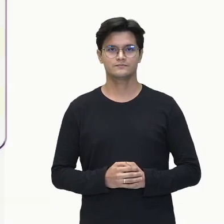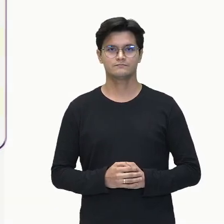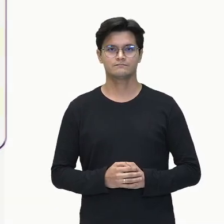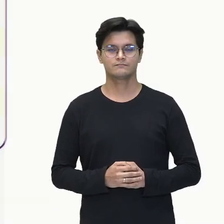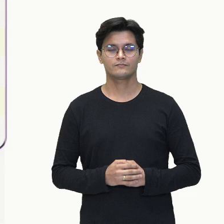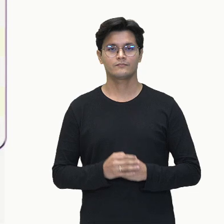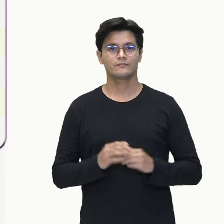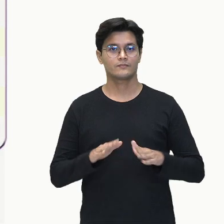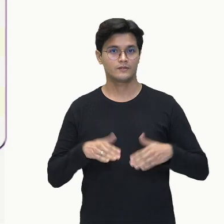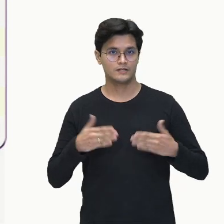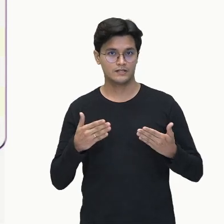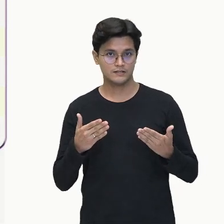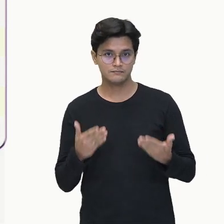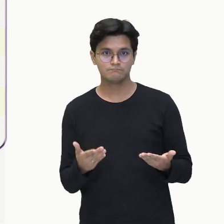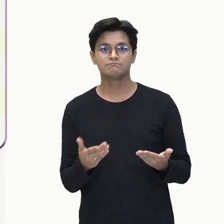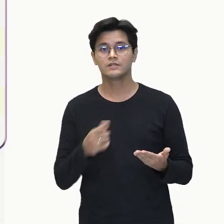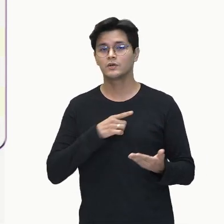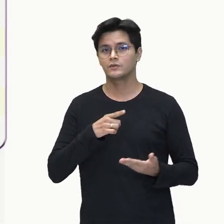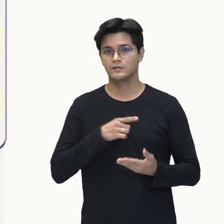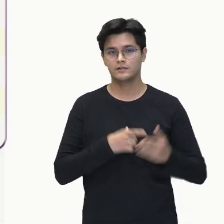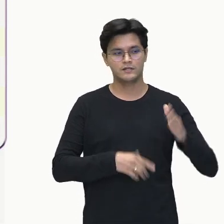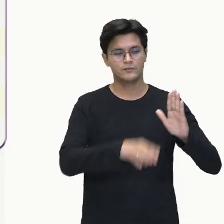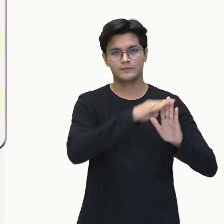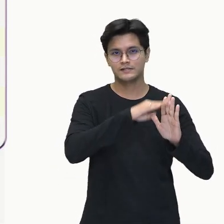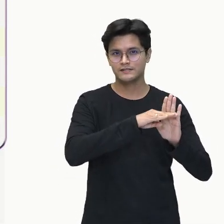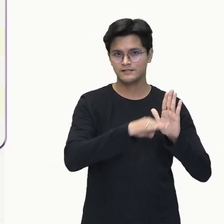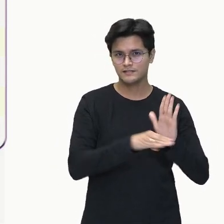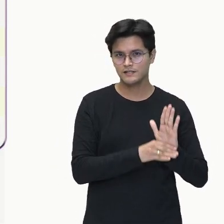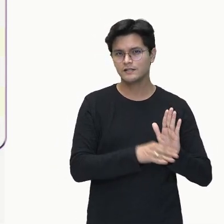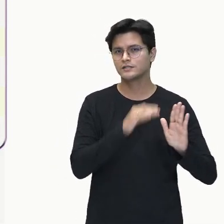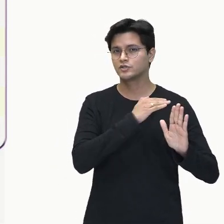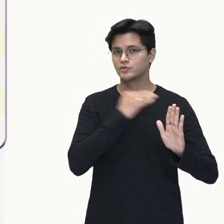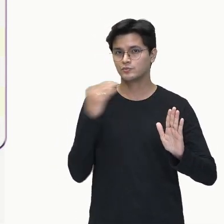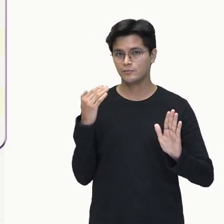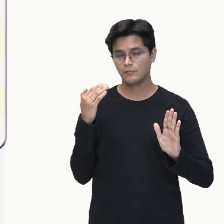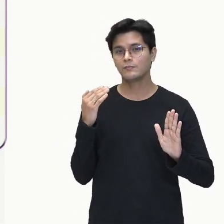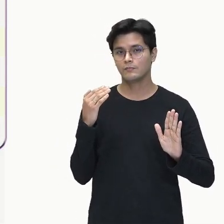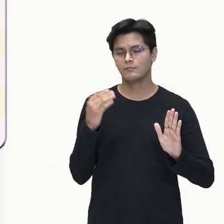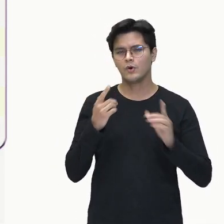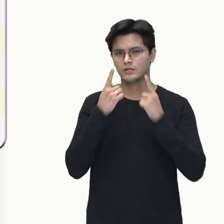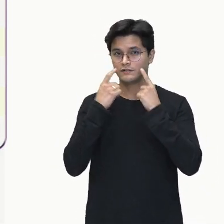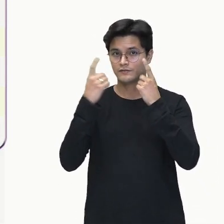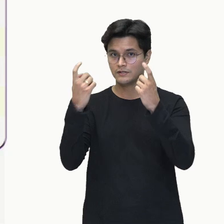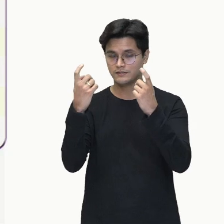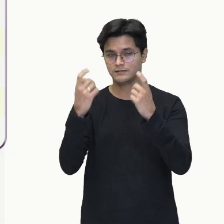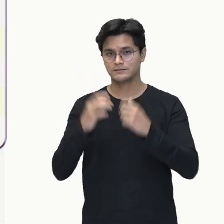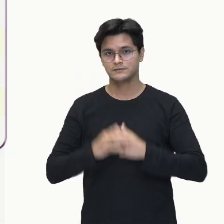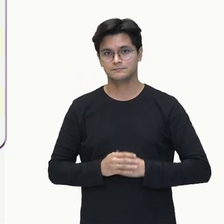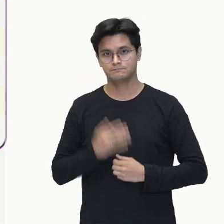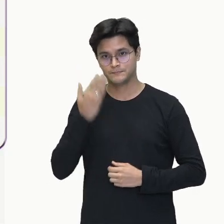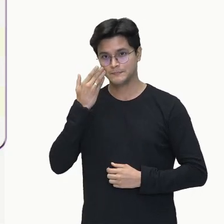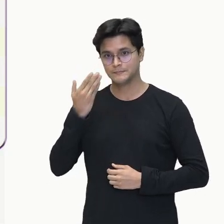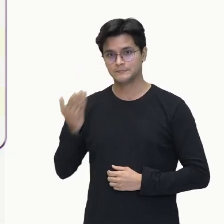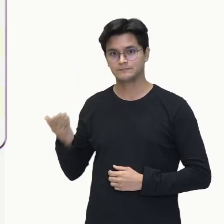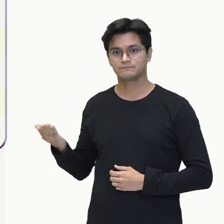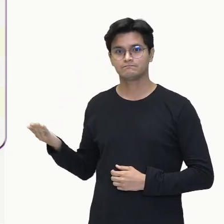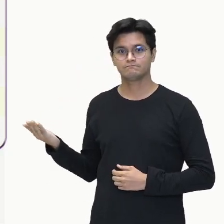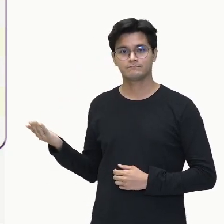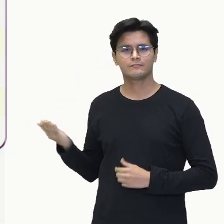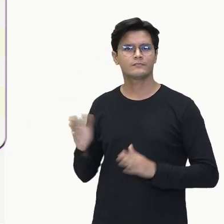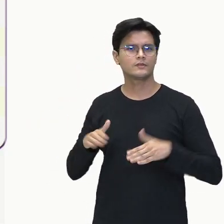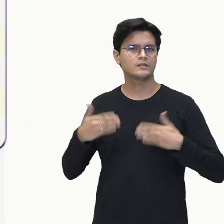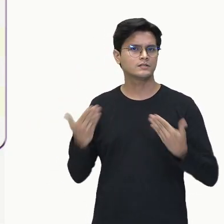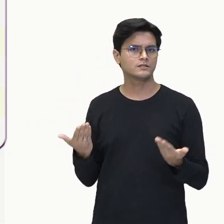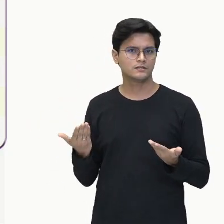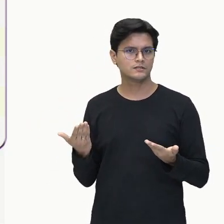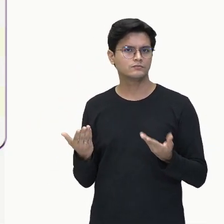Então, esse índice de mortes violentas intencionais, tá bom? Então, como que se